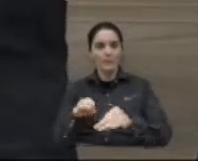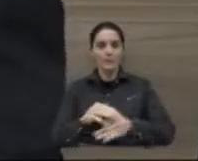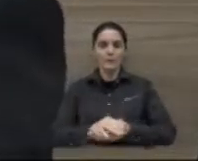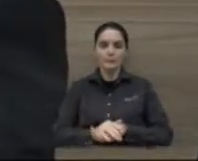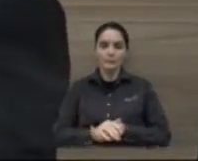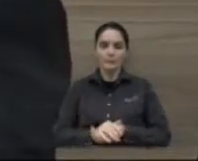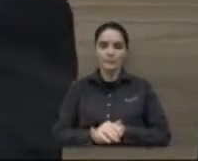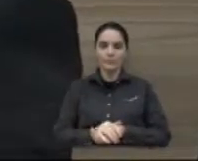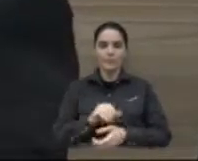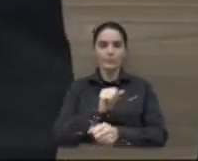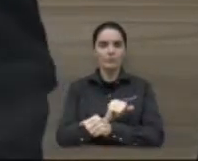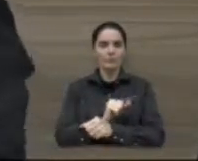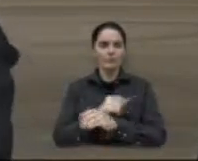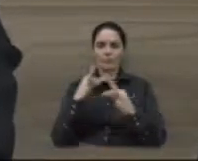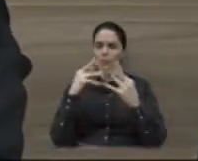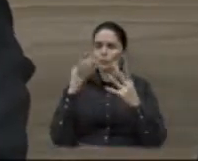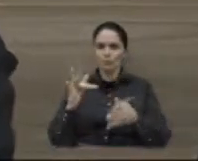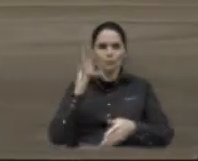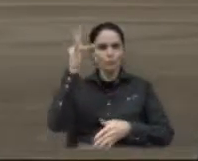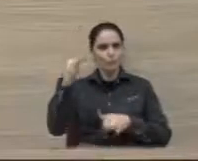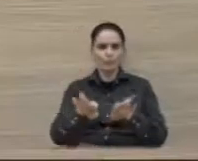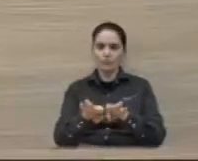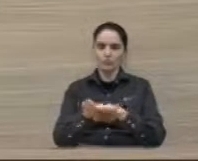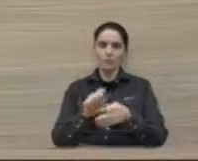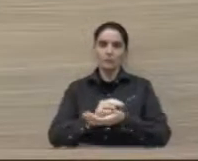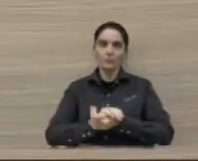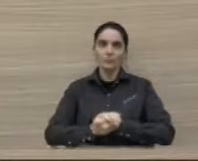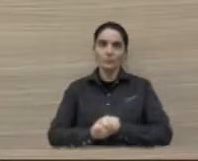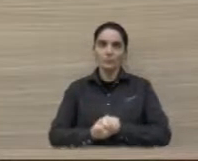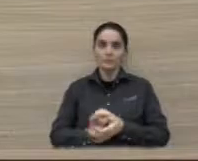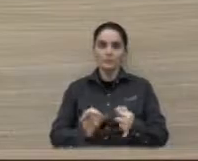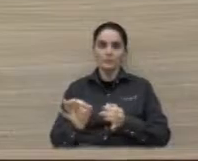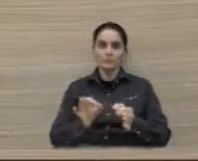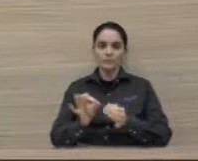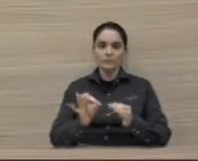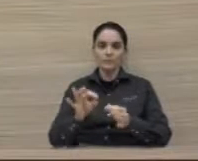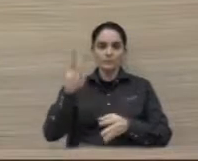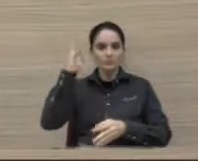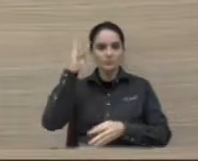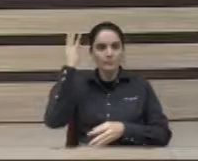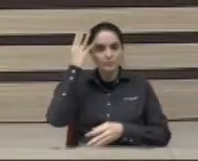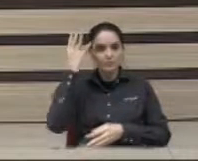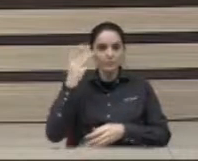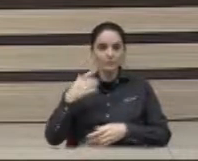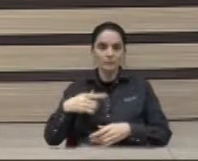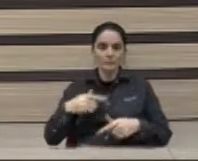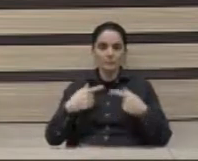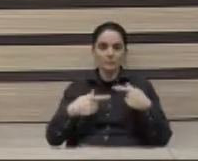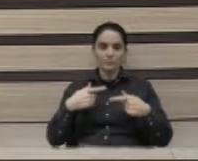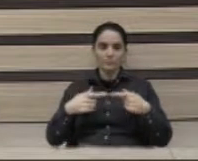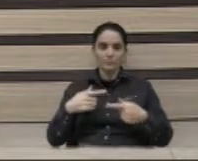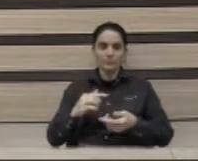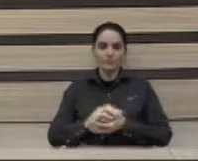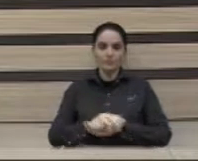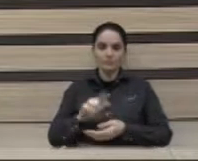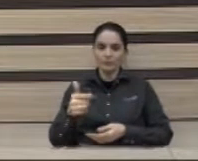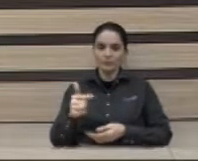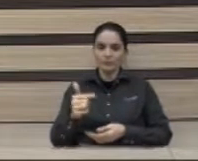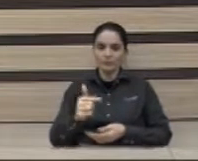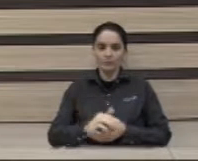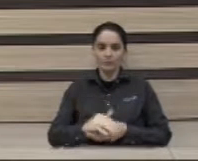espero que nas futuras também. Projeto de resolução continua em discussão. Não havendo mais quem